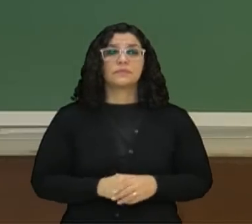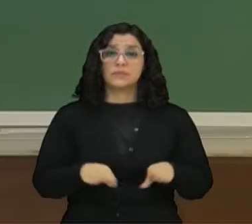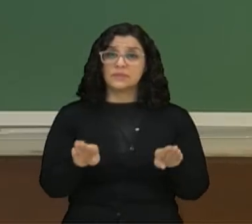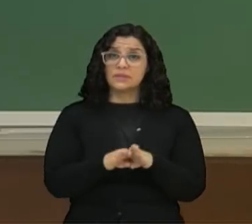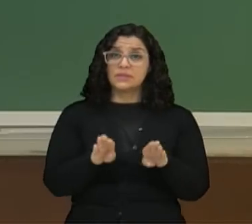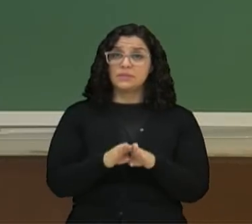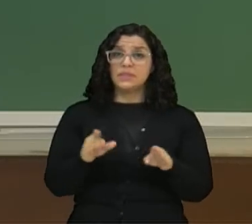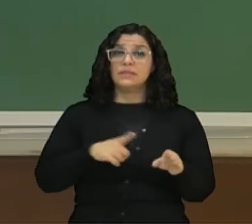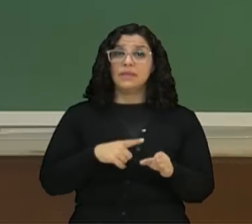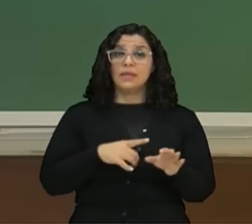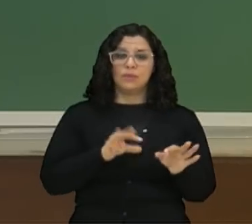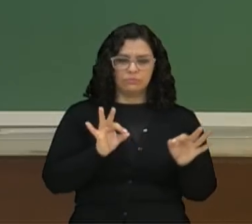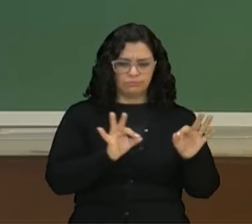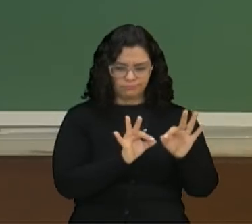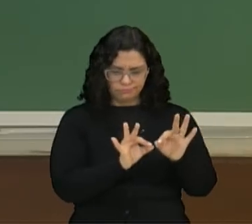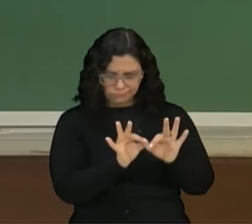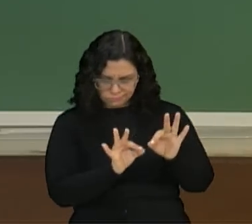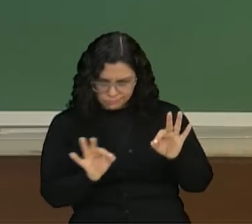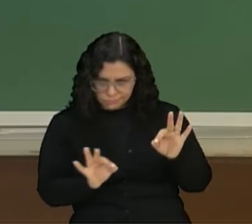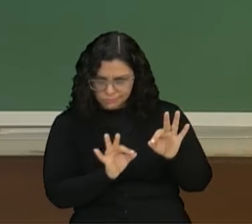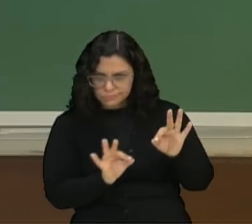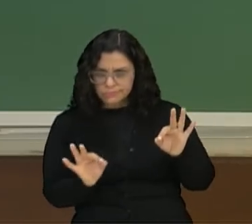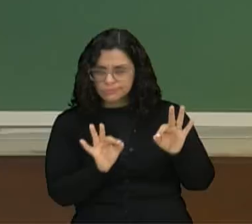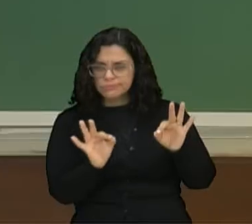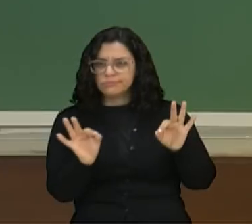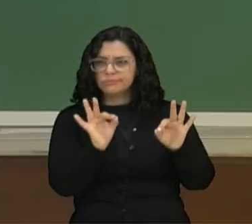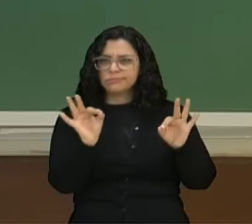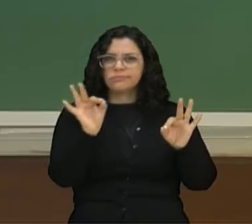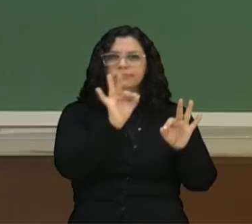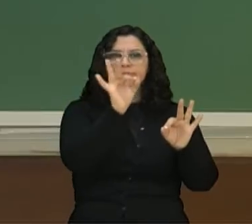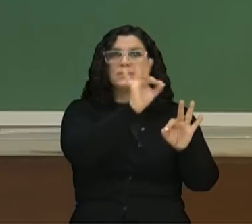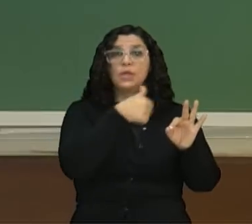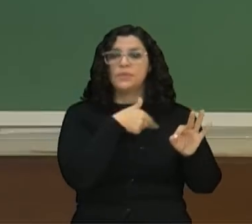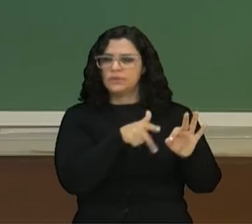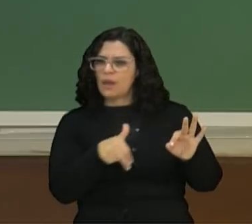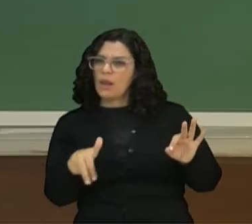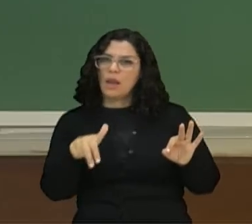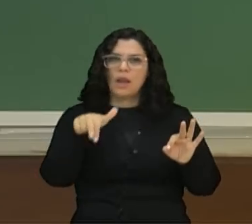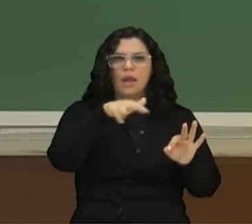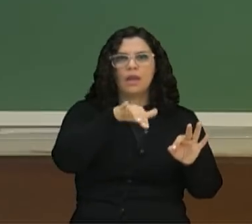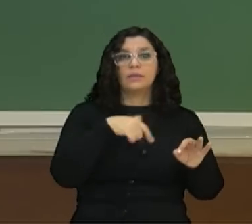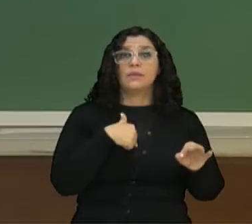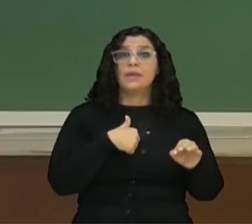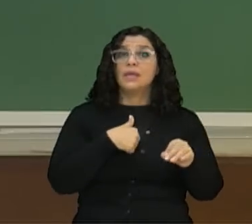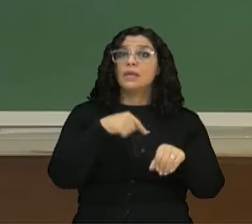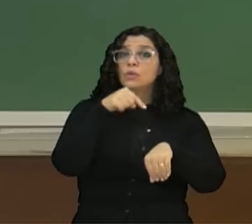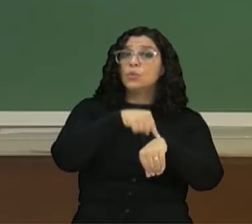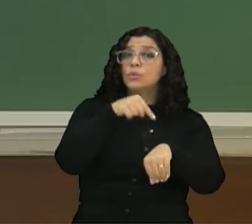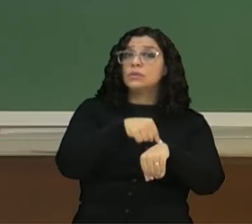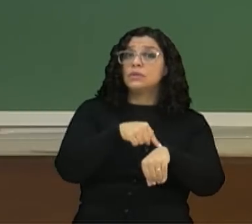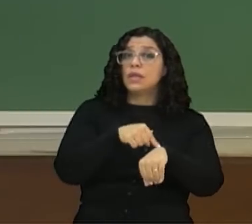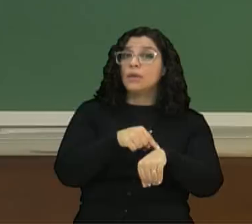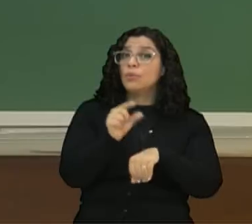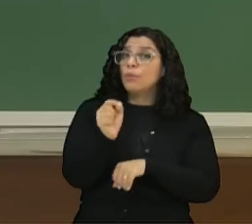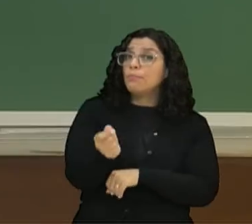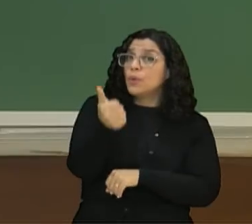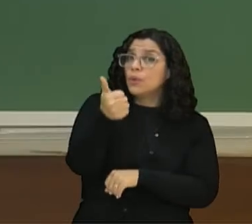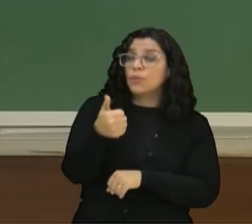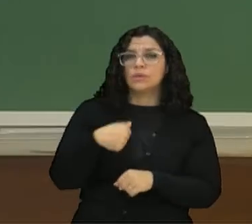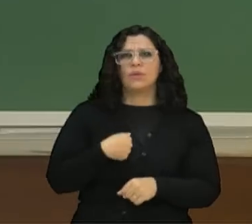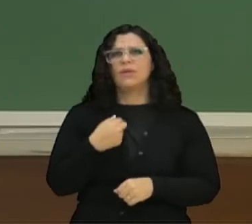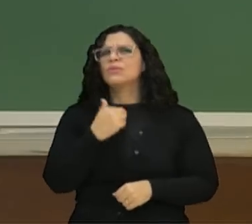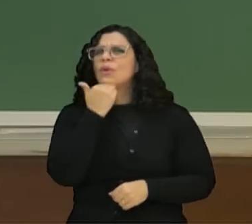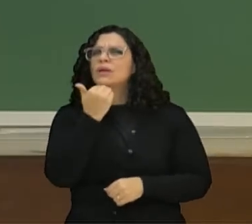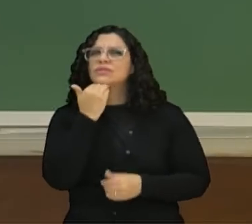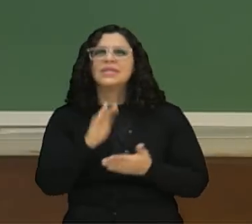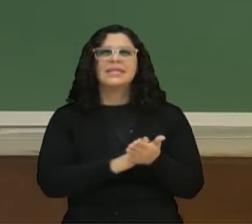está marcado o percurso, né, que é esse aqui, onde vai ser percorrido, né, no menor espaço de tempo possível. Então, gente, não basta